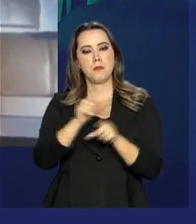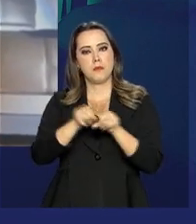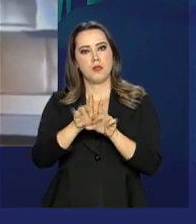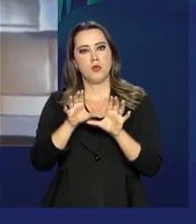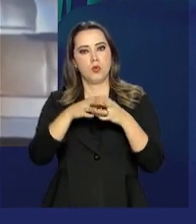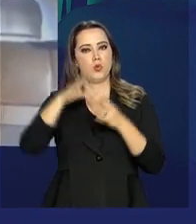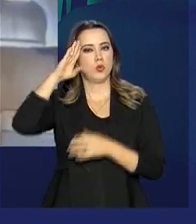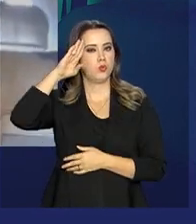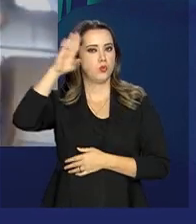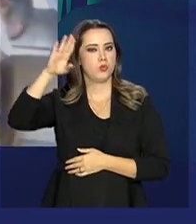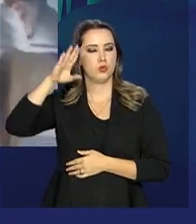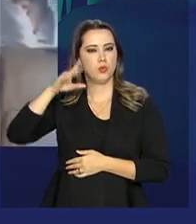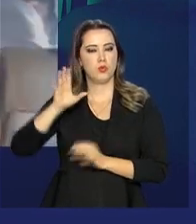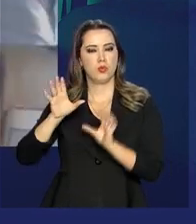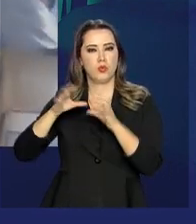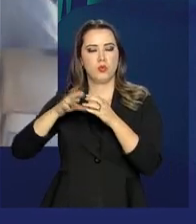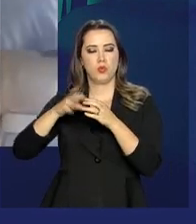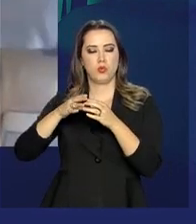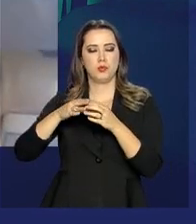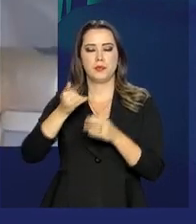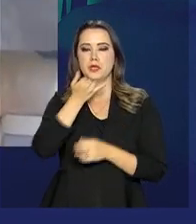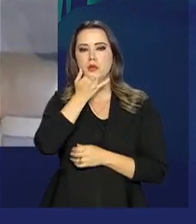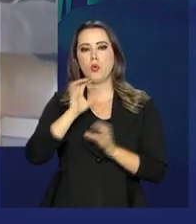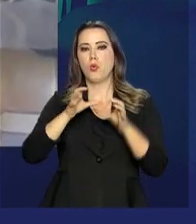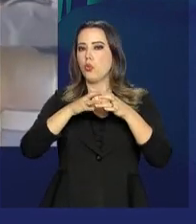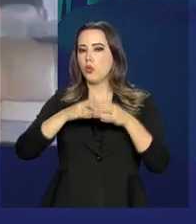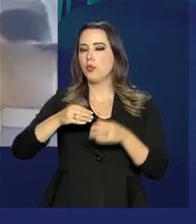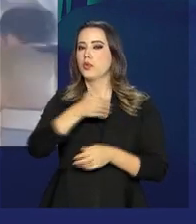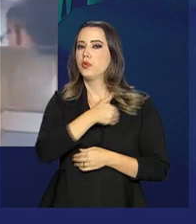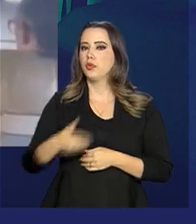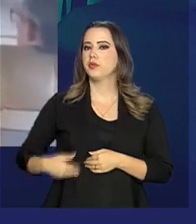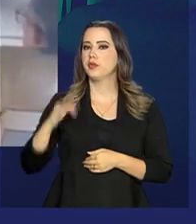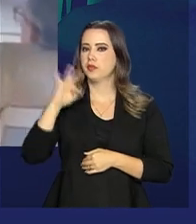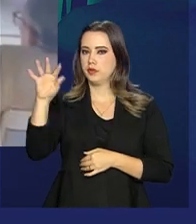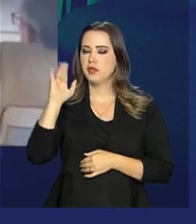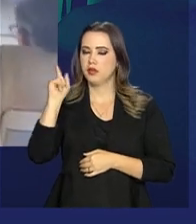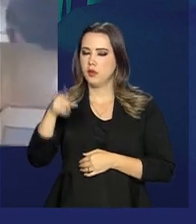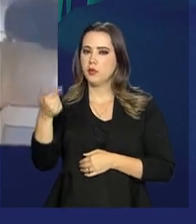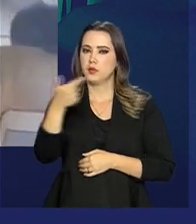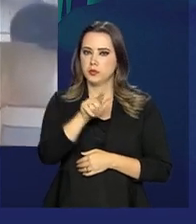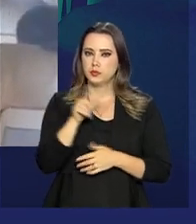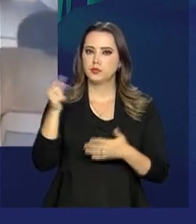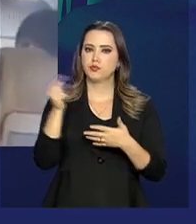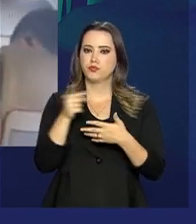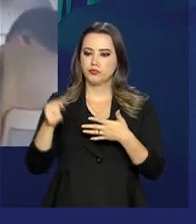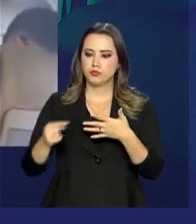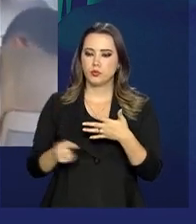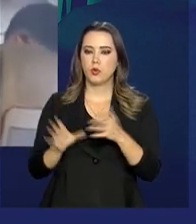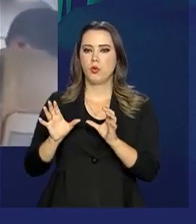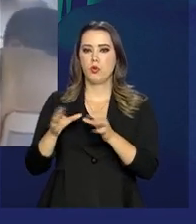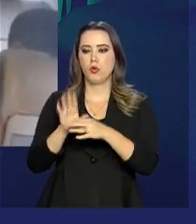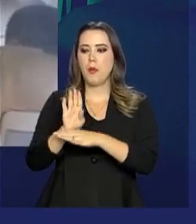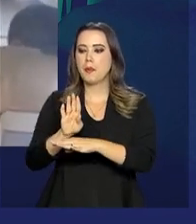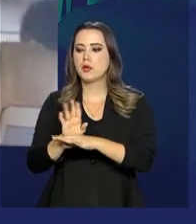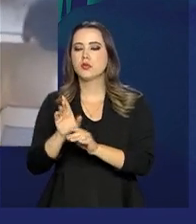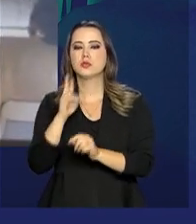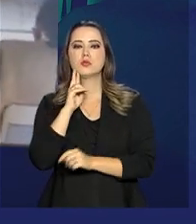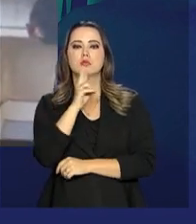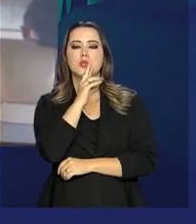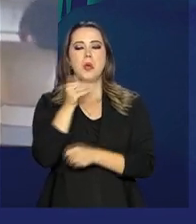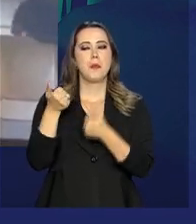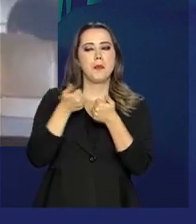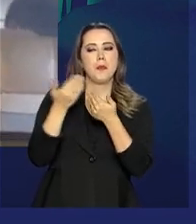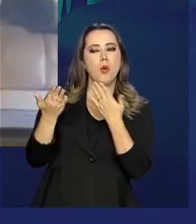equipe do governo federal é mais uma dentre as várias que já foram feitas para o estado, com o intuito de acompanhar